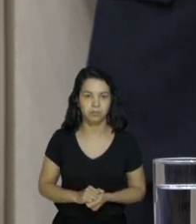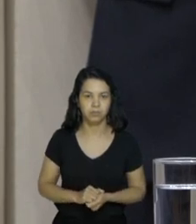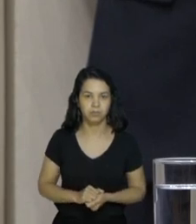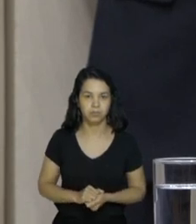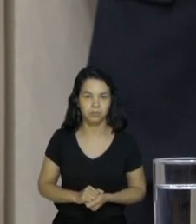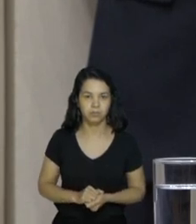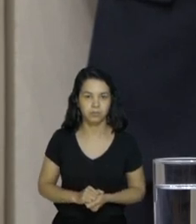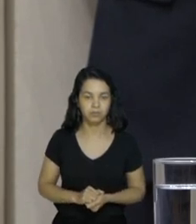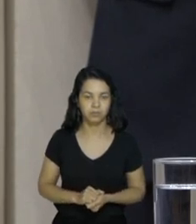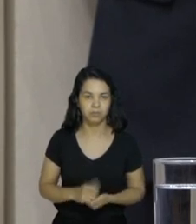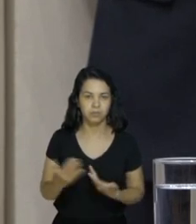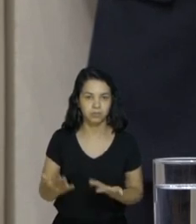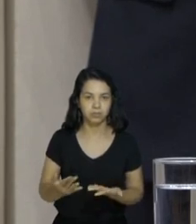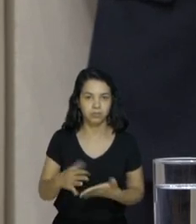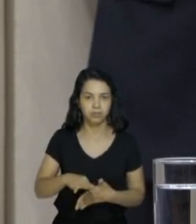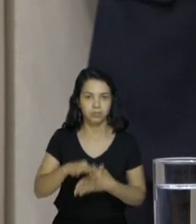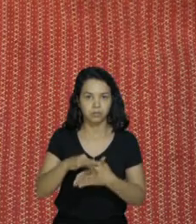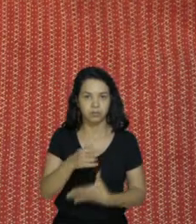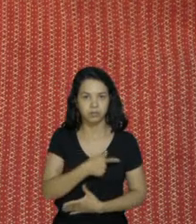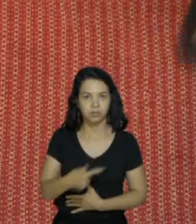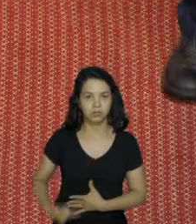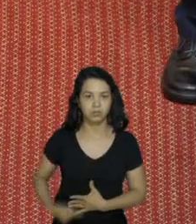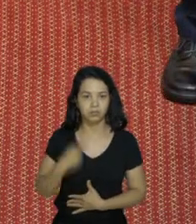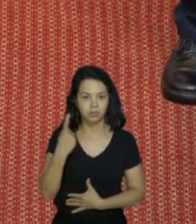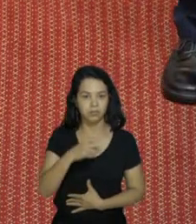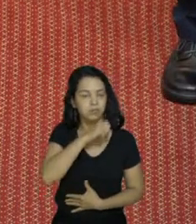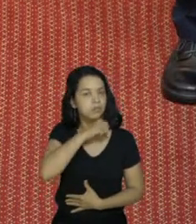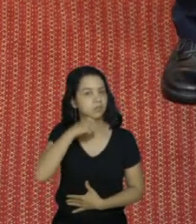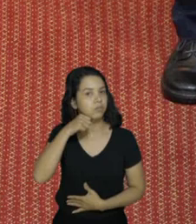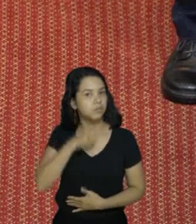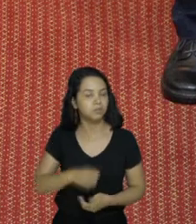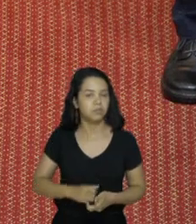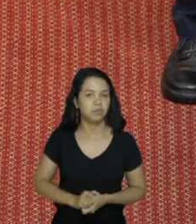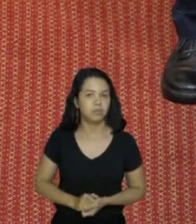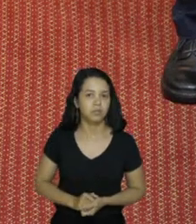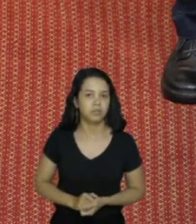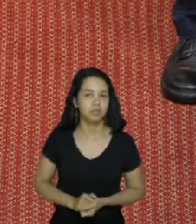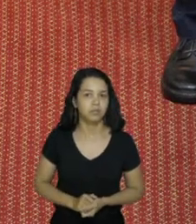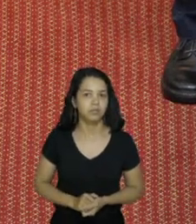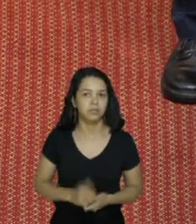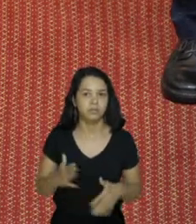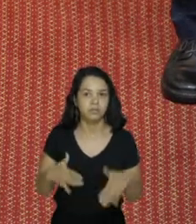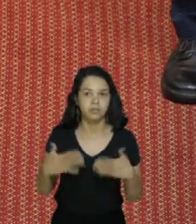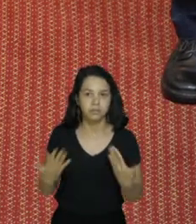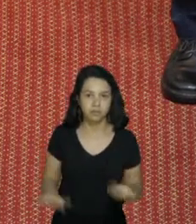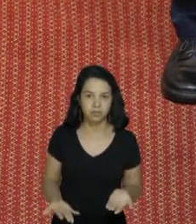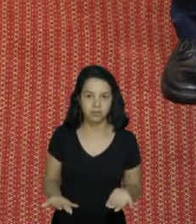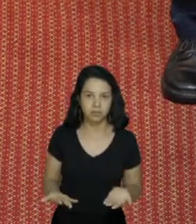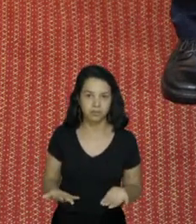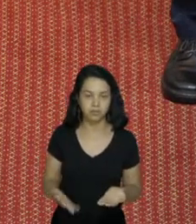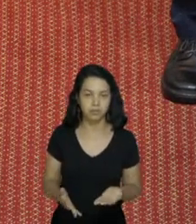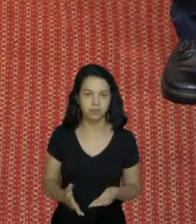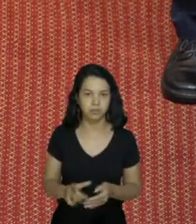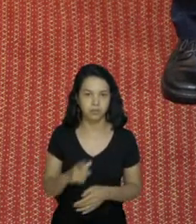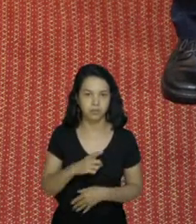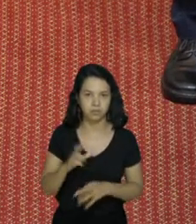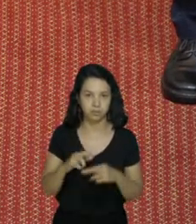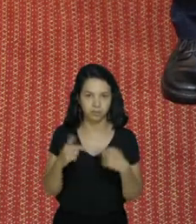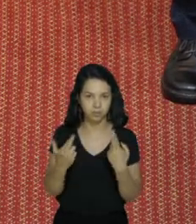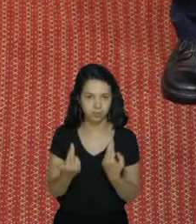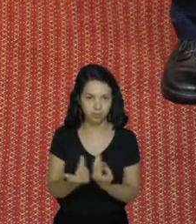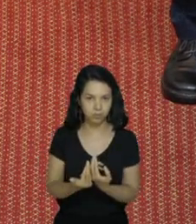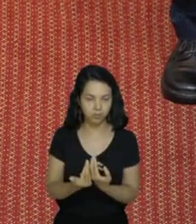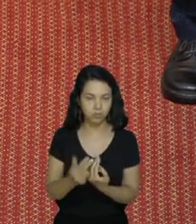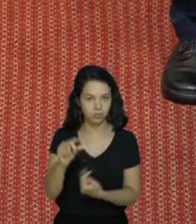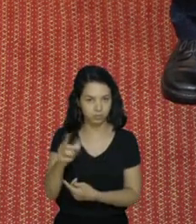Com a palavra, o líder de governo, deputado Massocco. Senhor presidente, tive uma reunião, inclusive, recentemente, com o